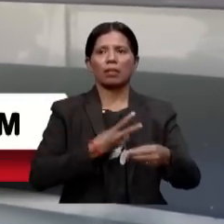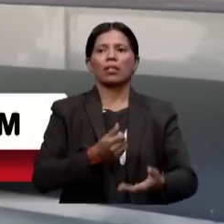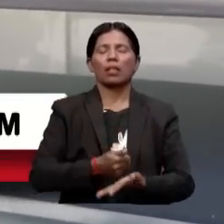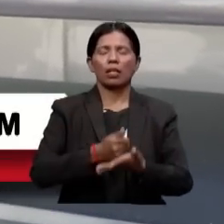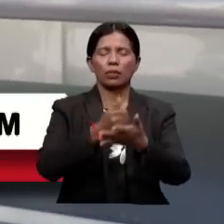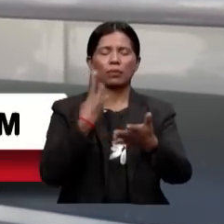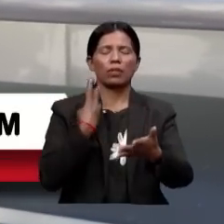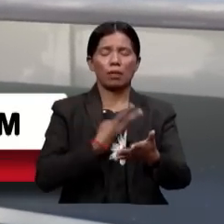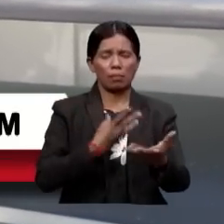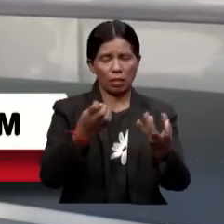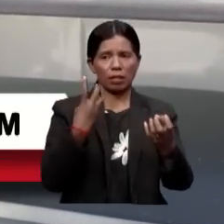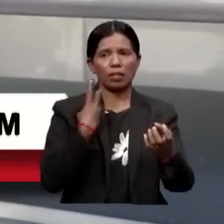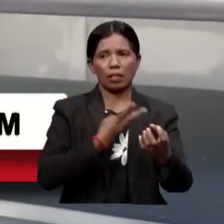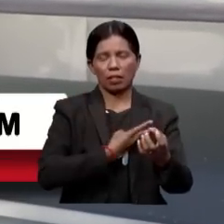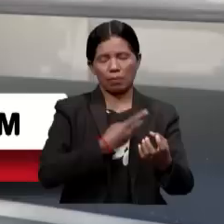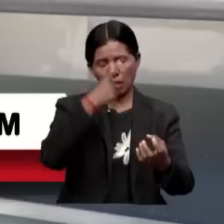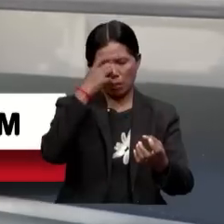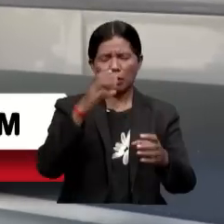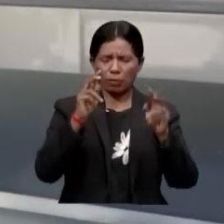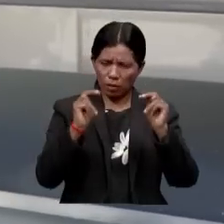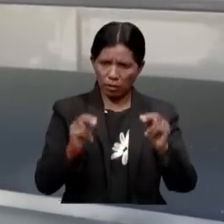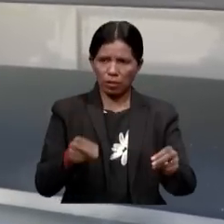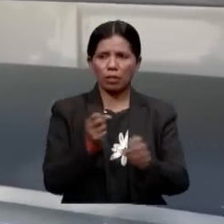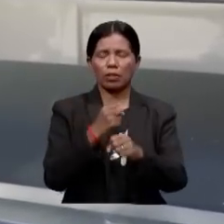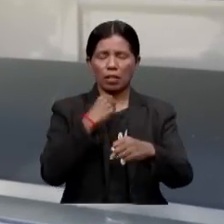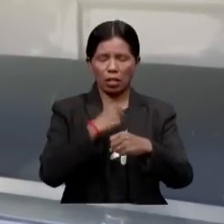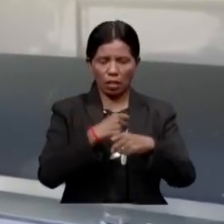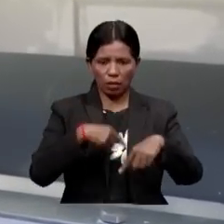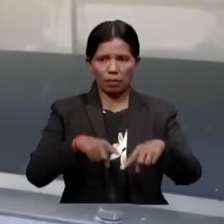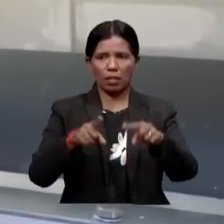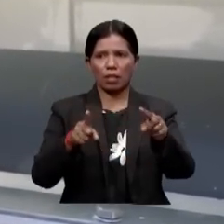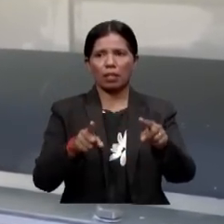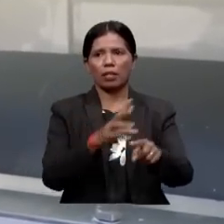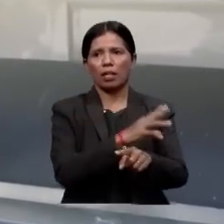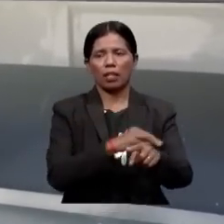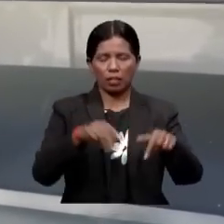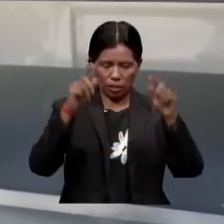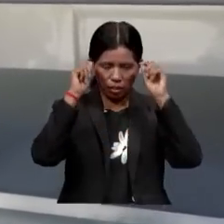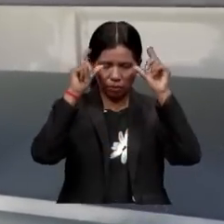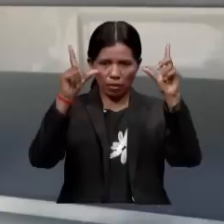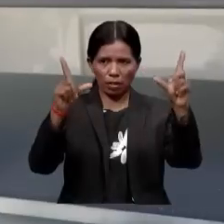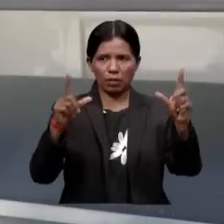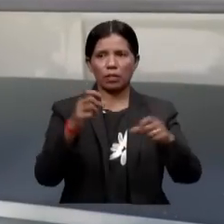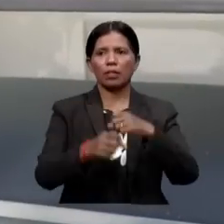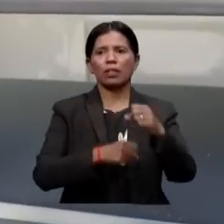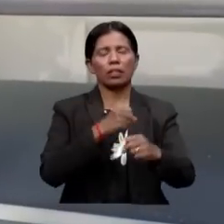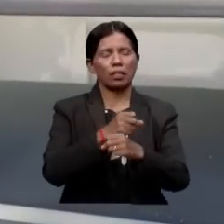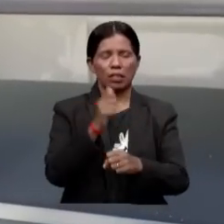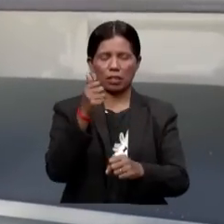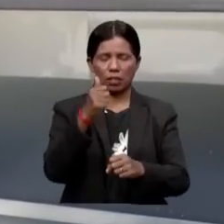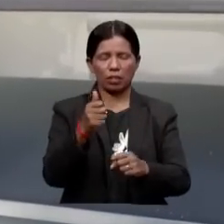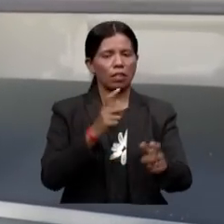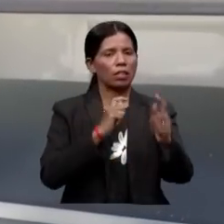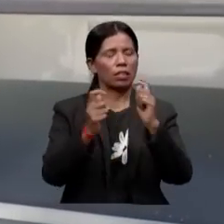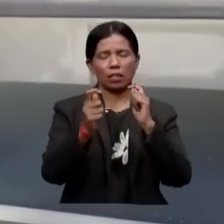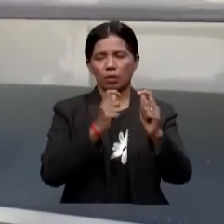Macastama, ami procedure do ni, ne atuala pastorala, ami ne misavia Timor Leste, ne, ami tinam sano lutia transporte la